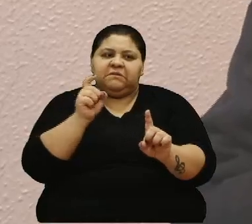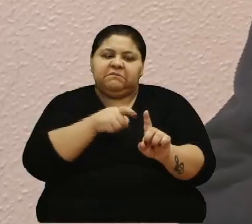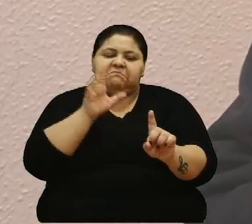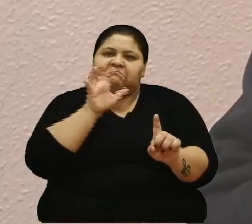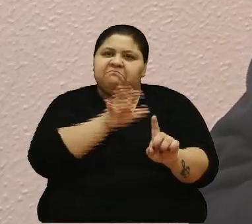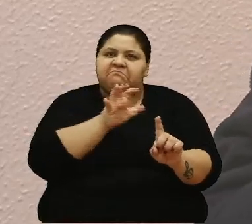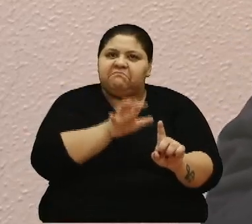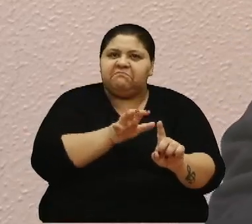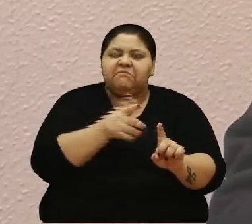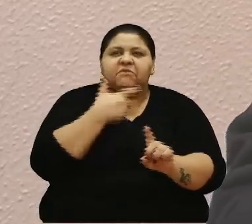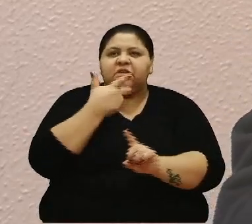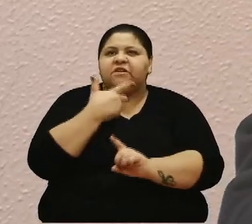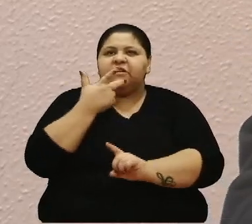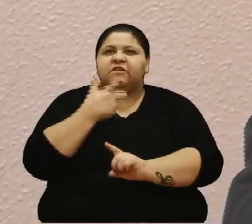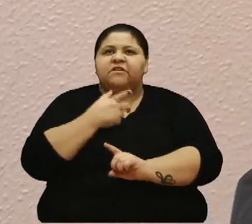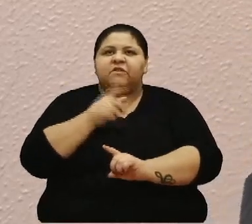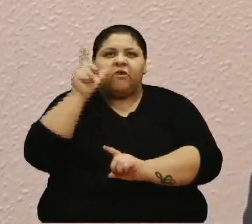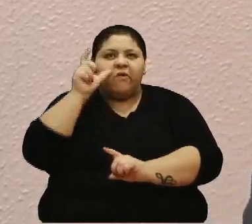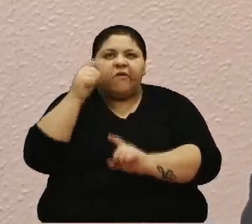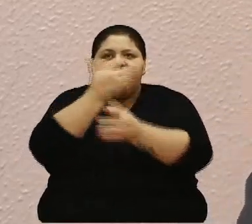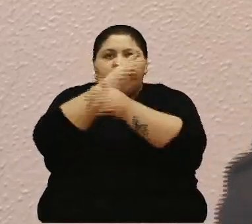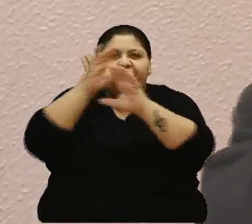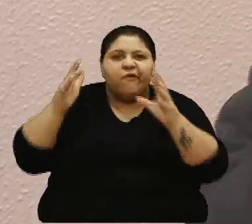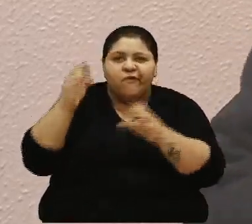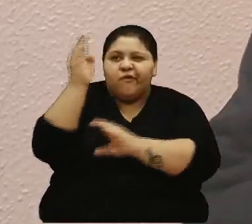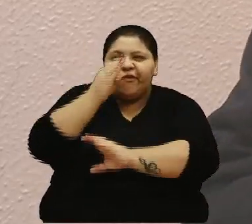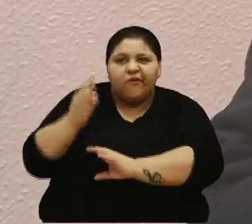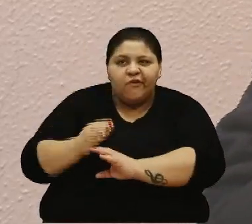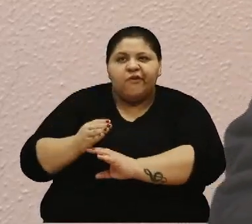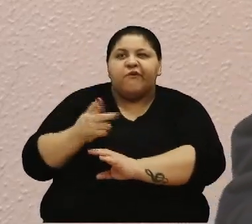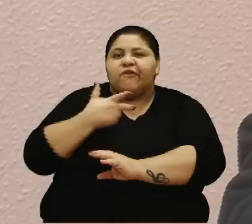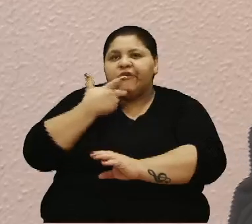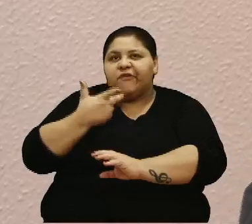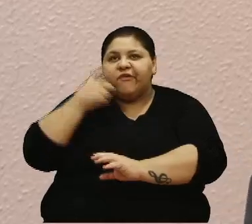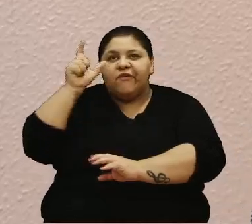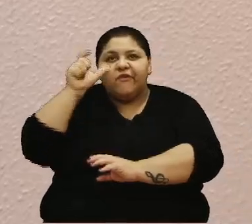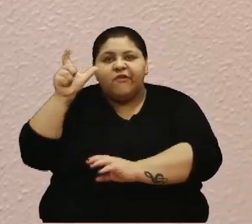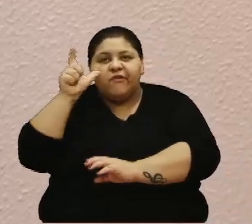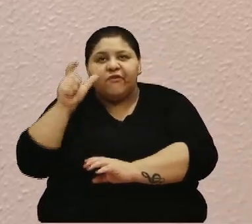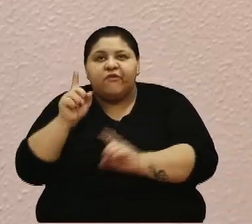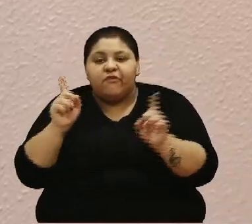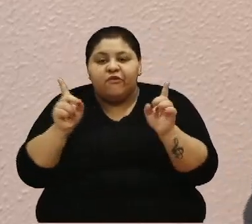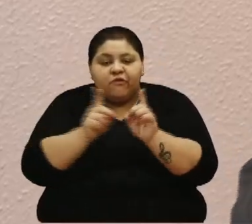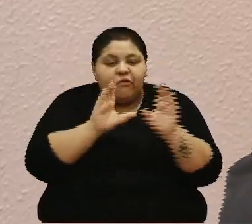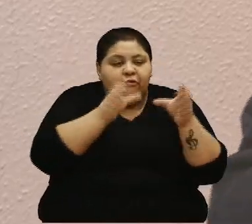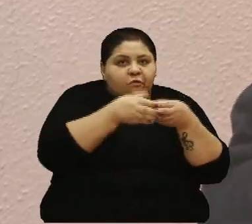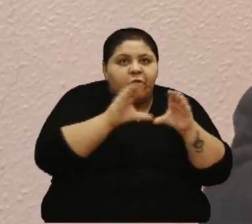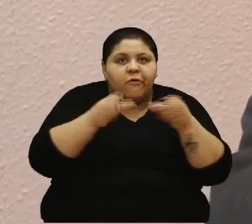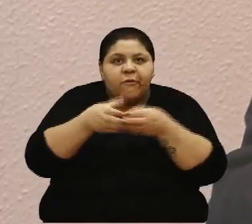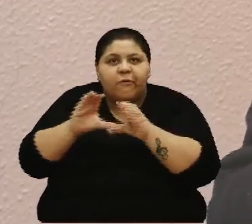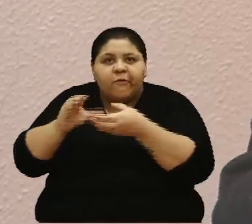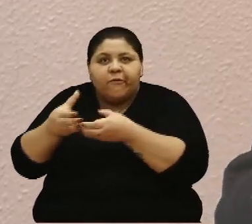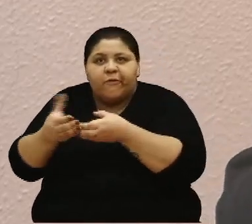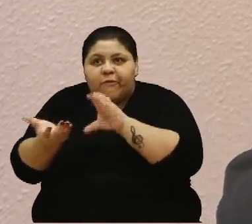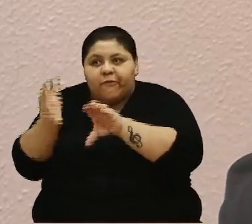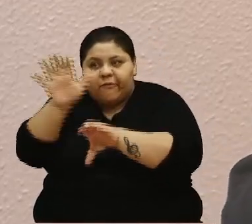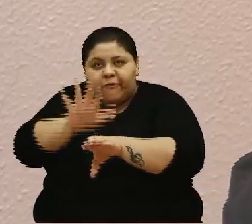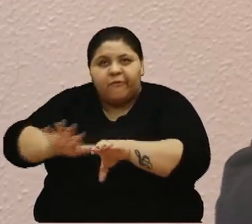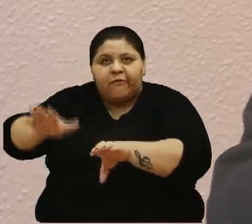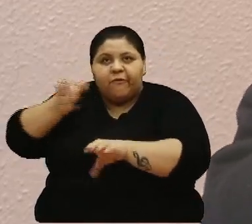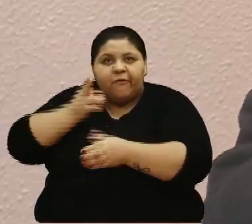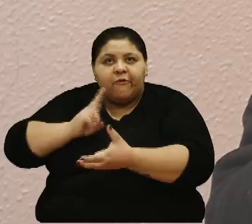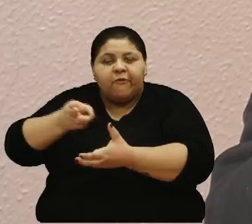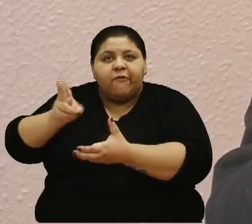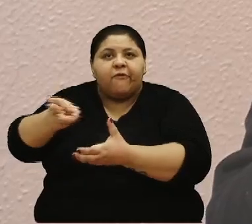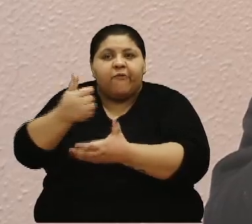presidente, não trata-se de interesse ambiental, de interesse do Brasil. Trata-se de interesse de pequenos grupos do Congresso Nacional que querem manter os seus